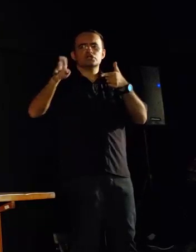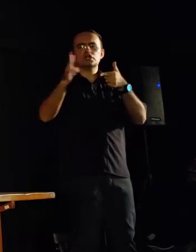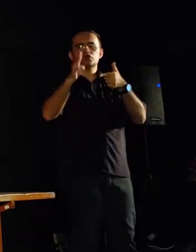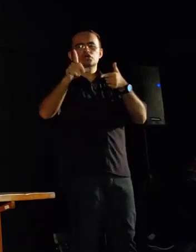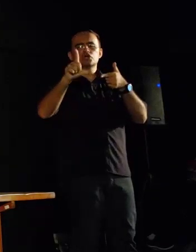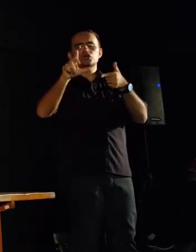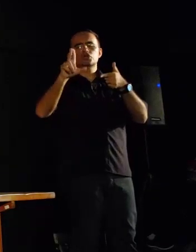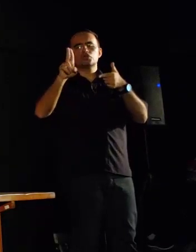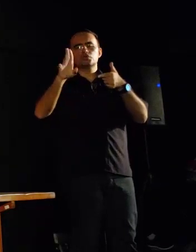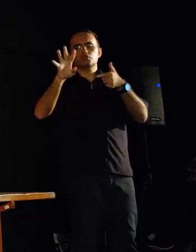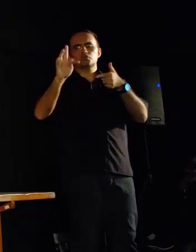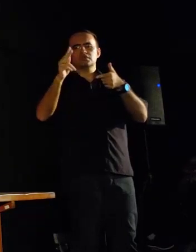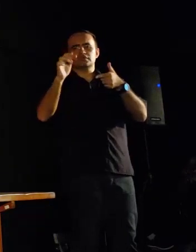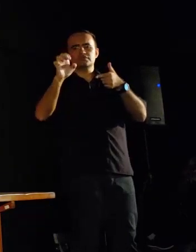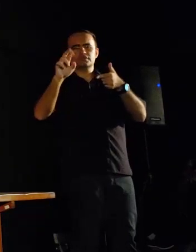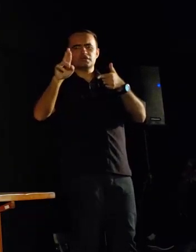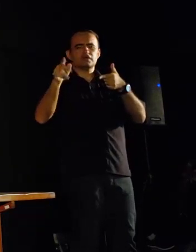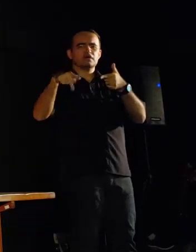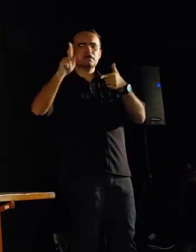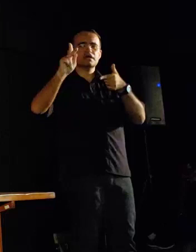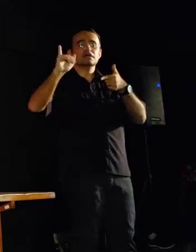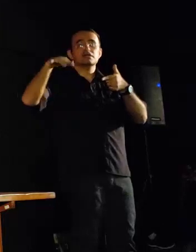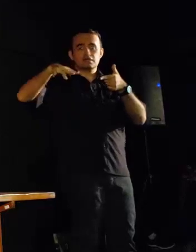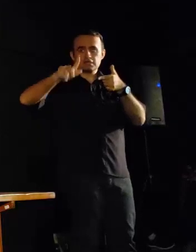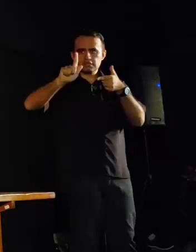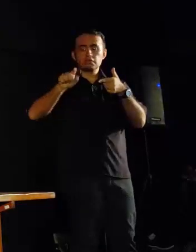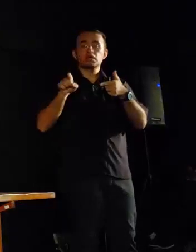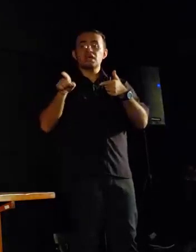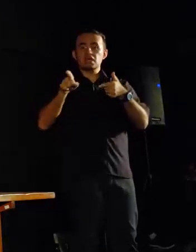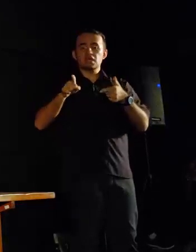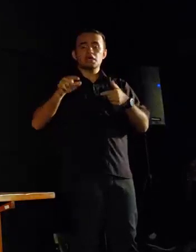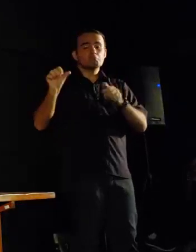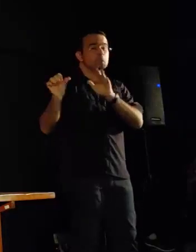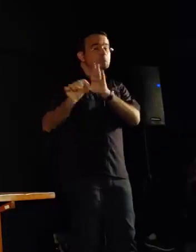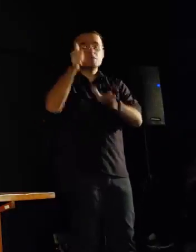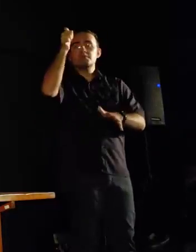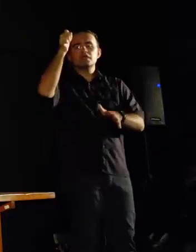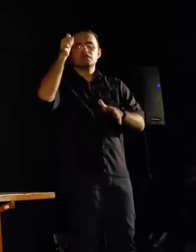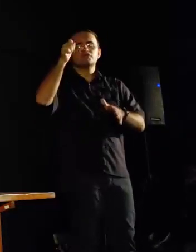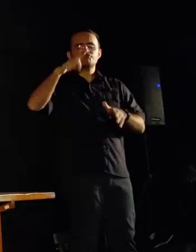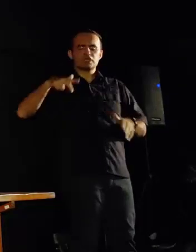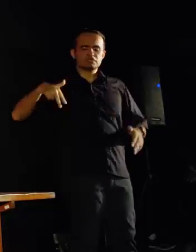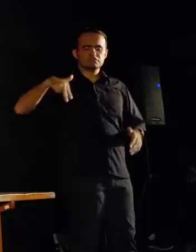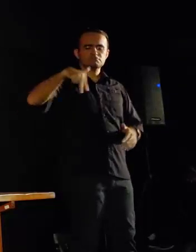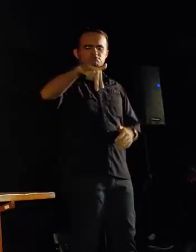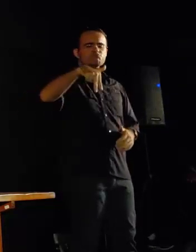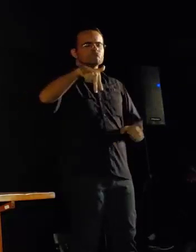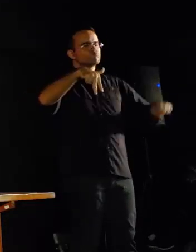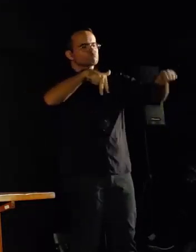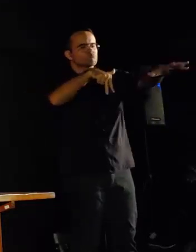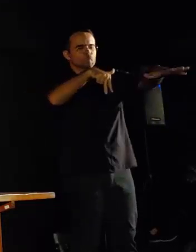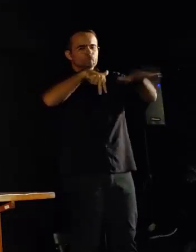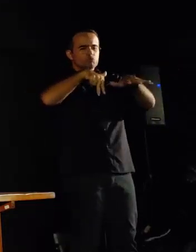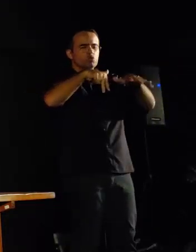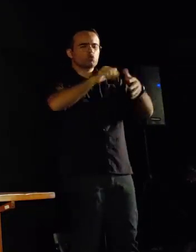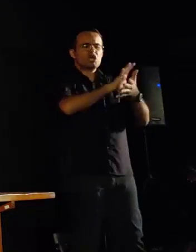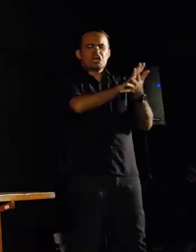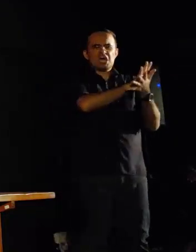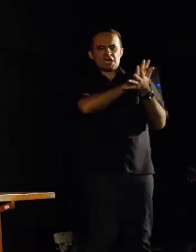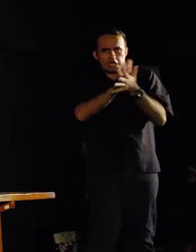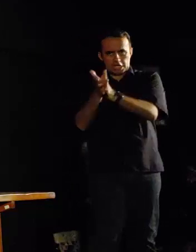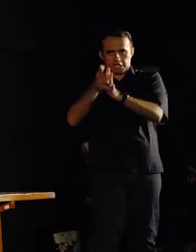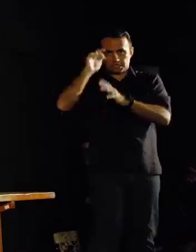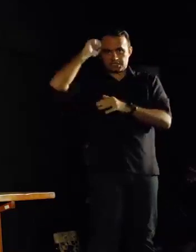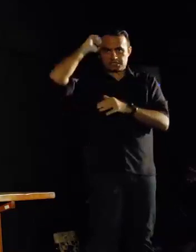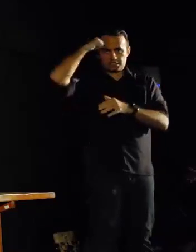foi capaz de fazer com que, pela primeira vez, um país racista, profundamente racista, tivesse que lidar com